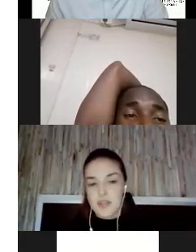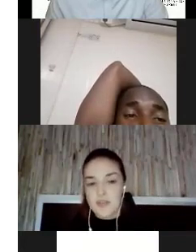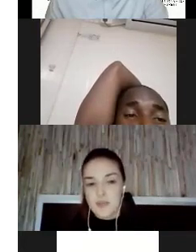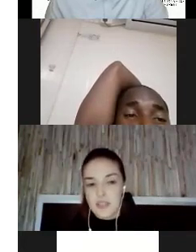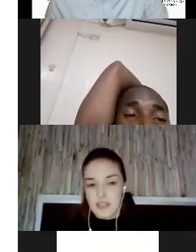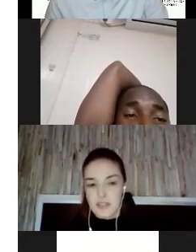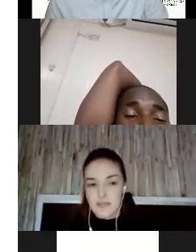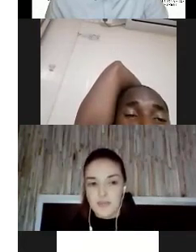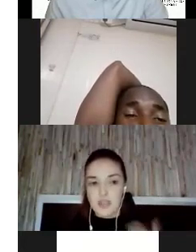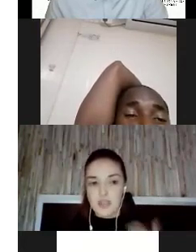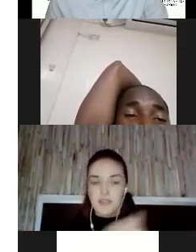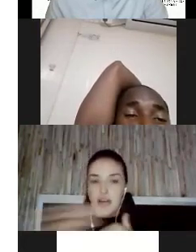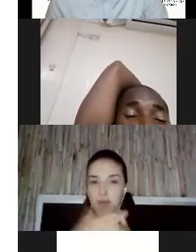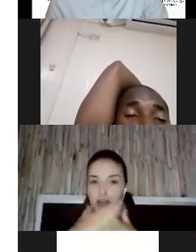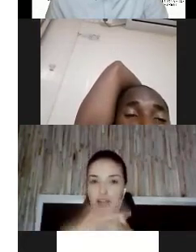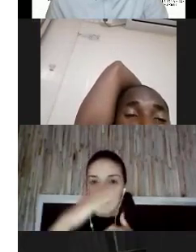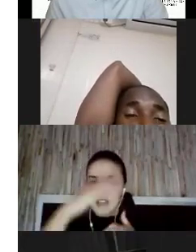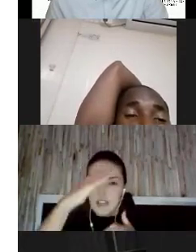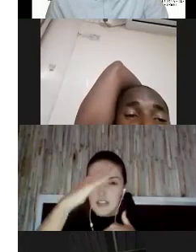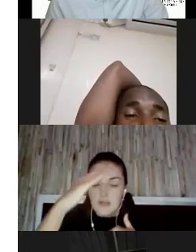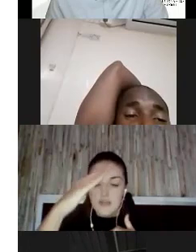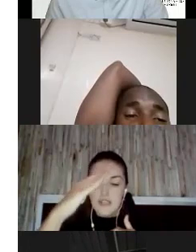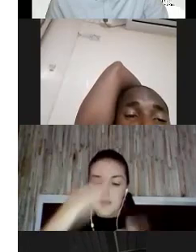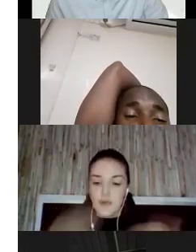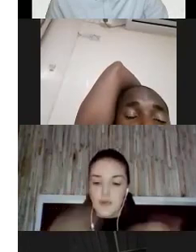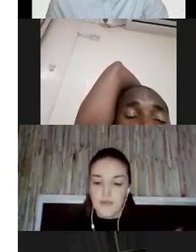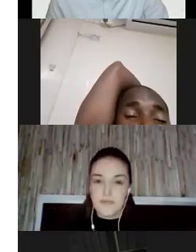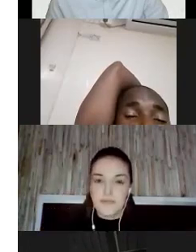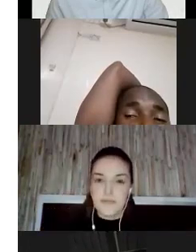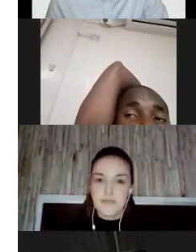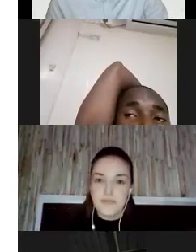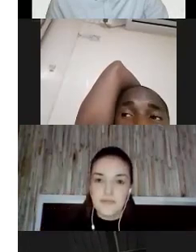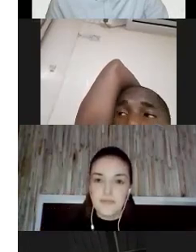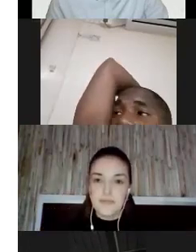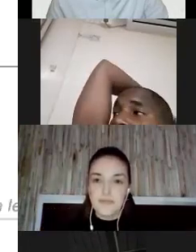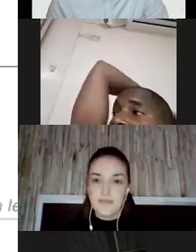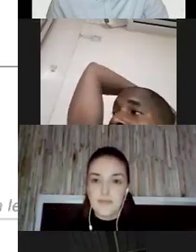mesma granulometria, porque vai ficar empilhado certinho um em cima do outro.